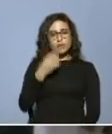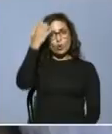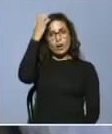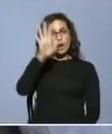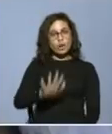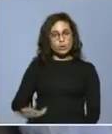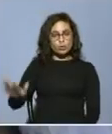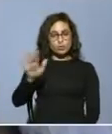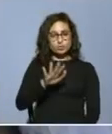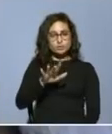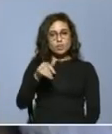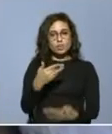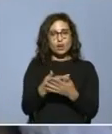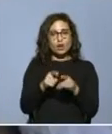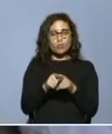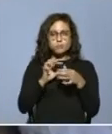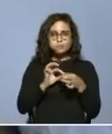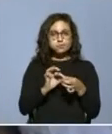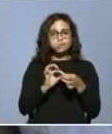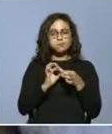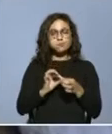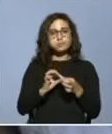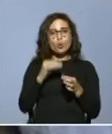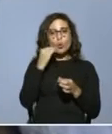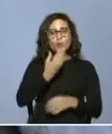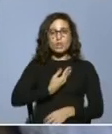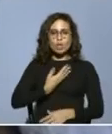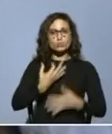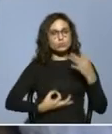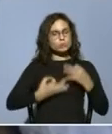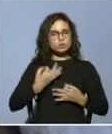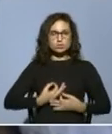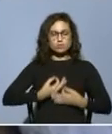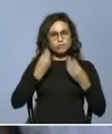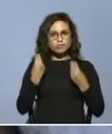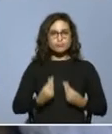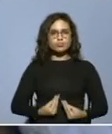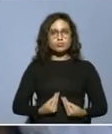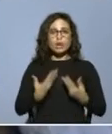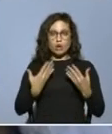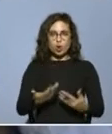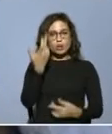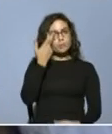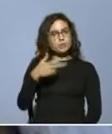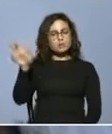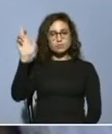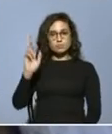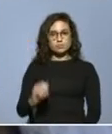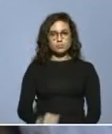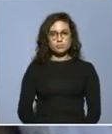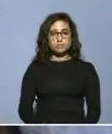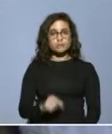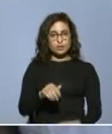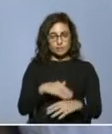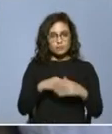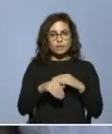estabelecer e consolidar por meio do direito e da justiça, agora e para sempre. Assim o fará